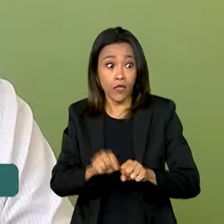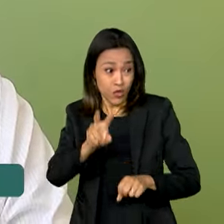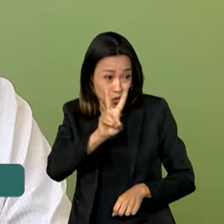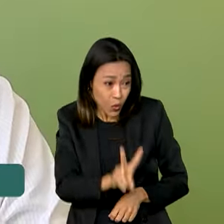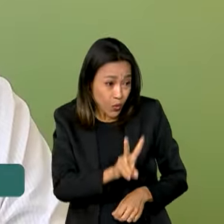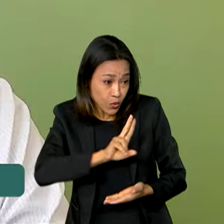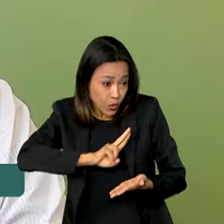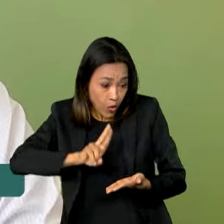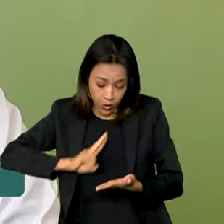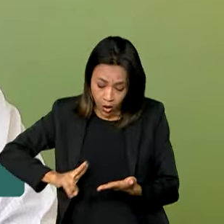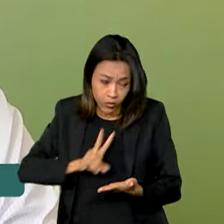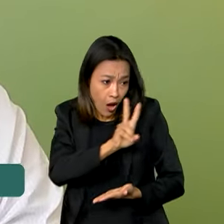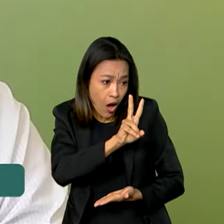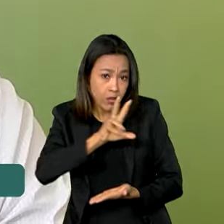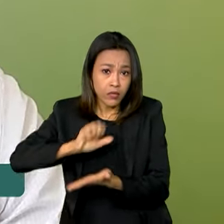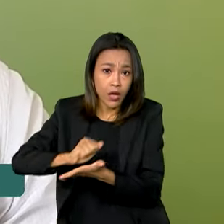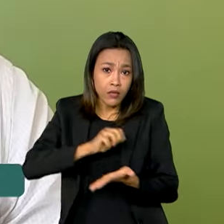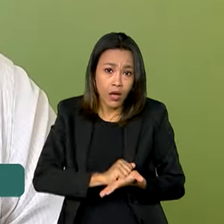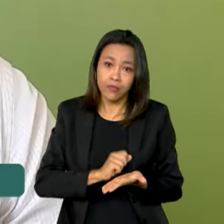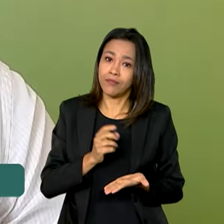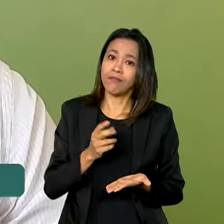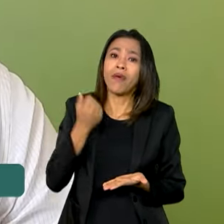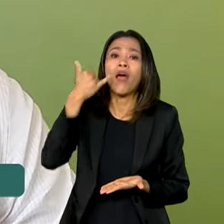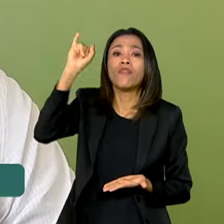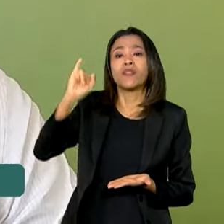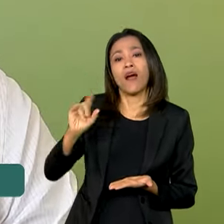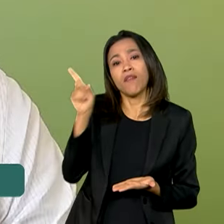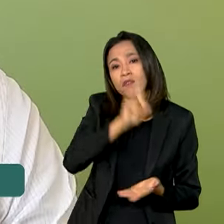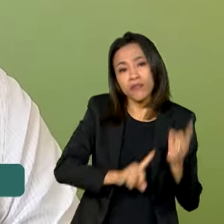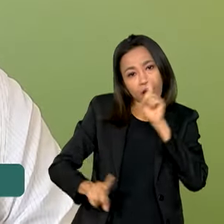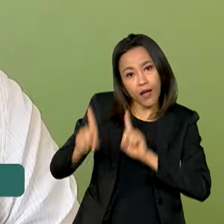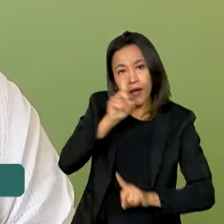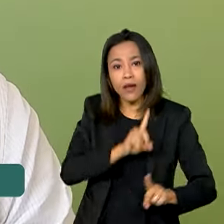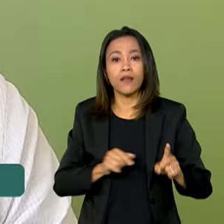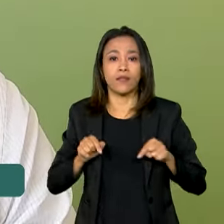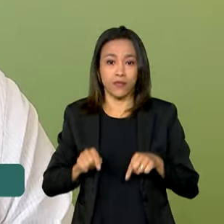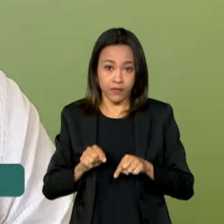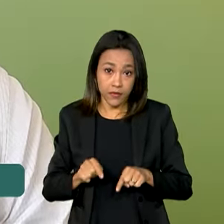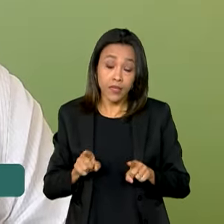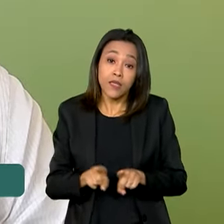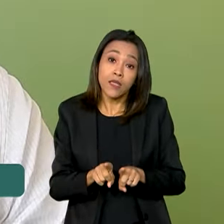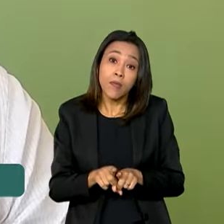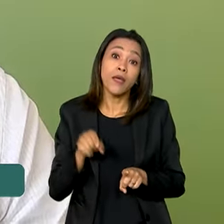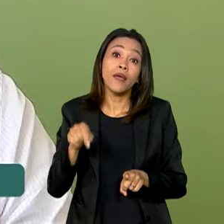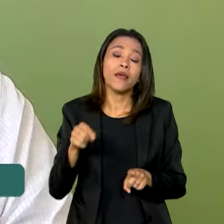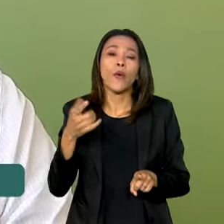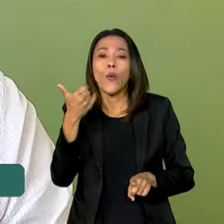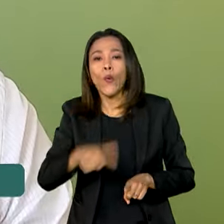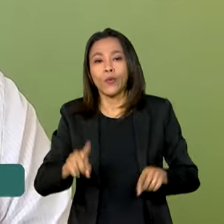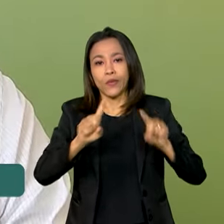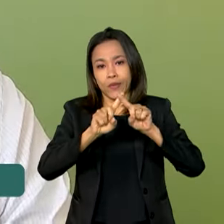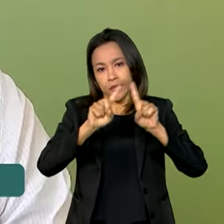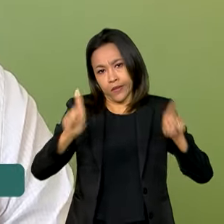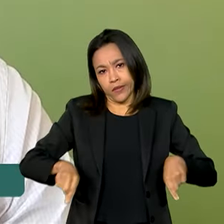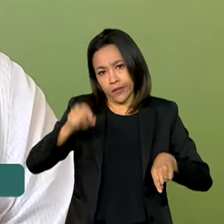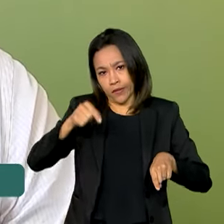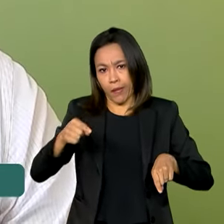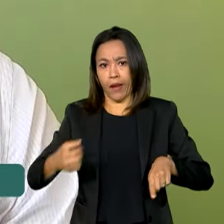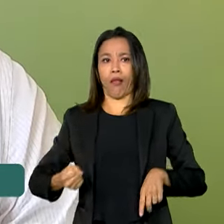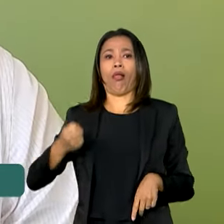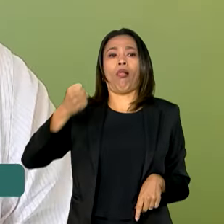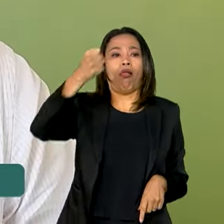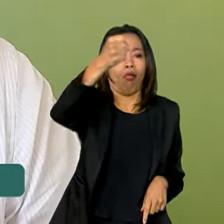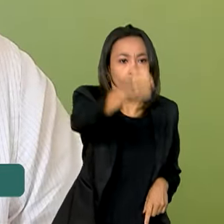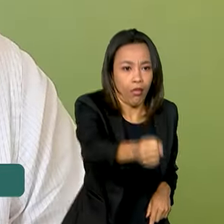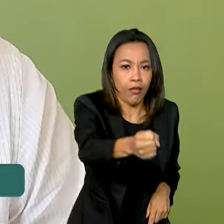cadastro, vários erros no processo, Isso também evita deslocamento presencial dos nossos servidores para assinar documentos,